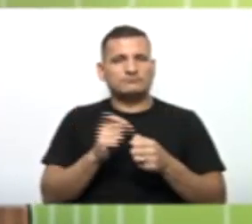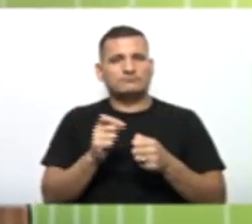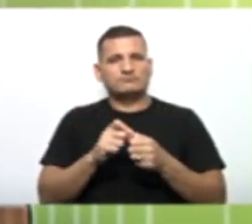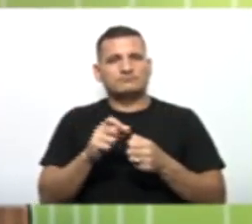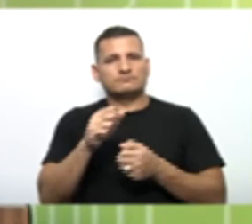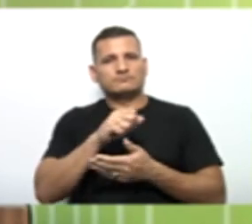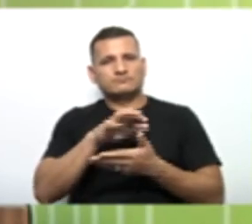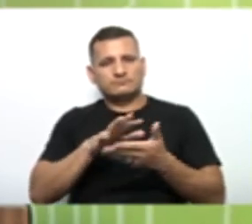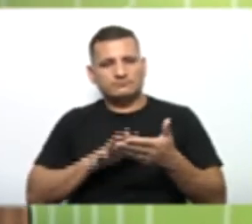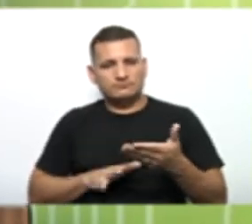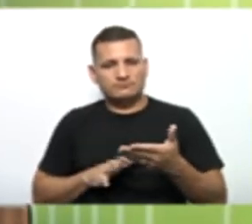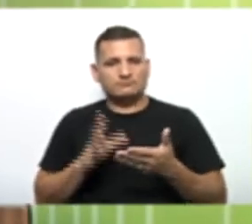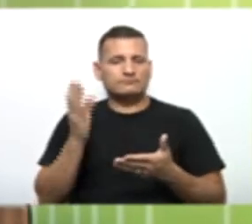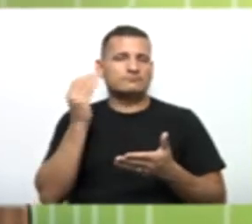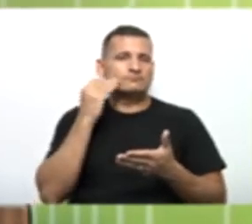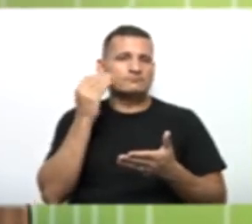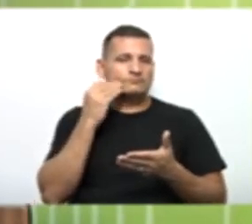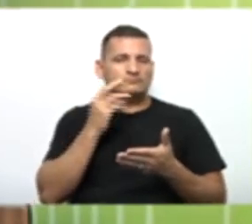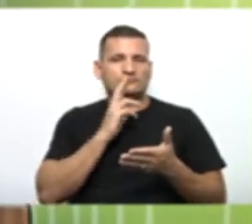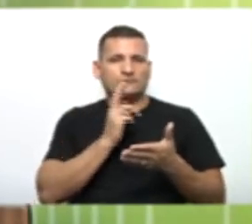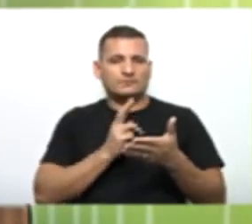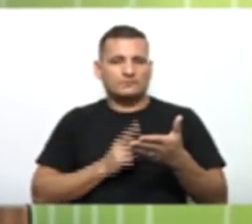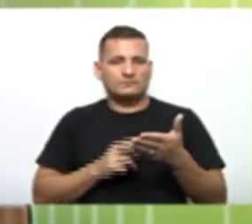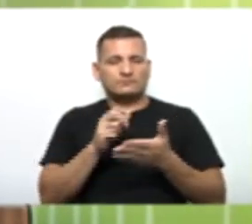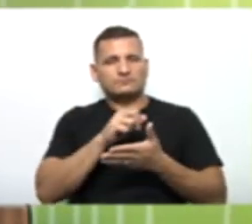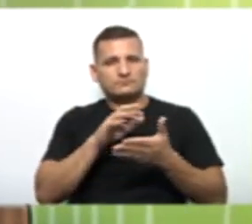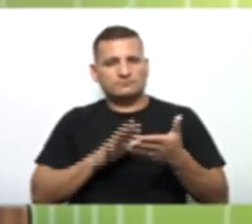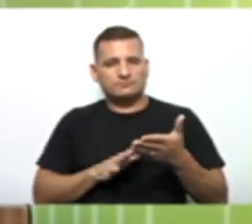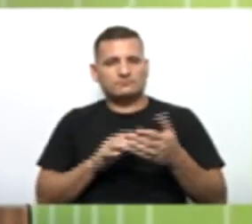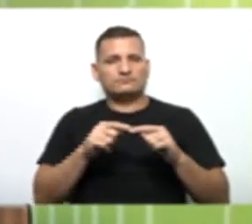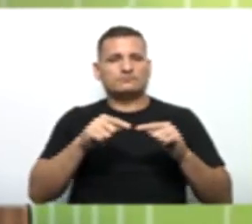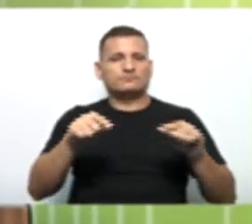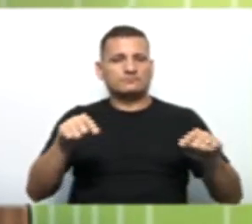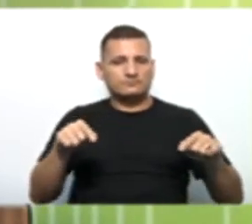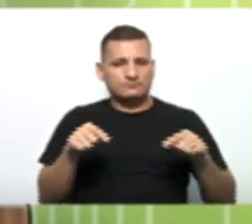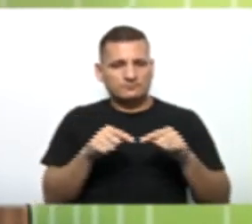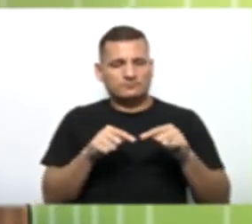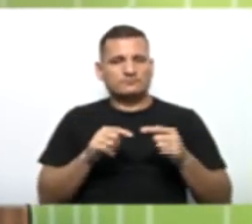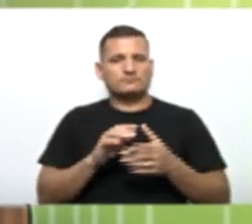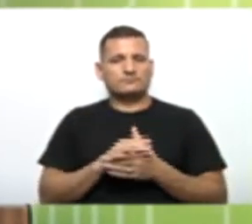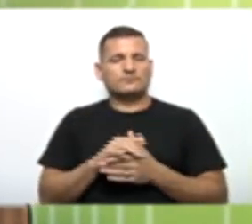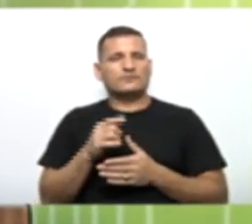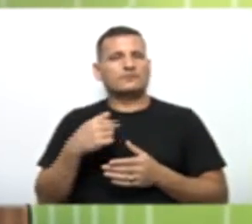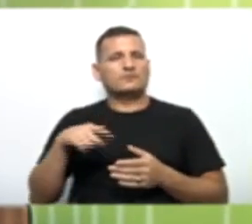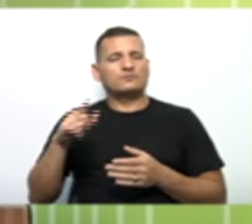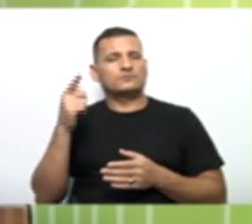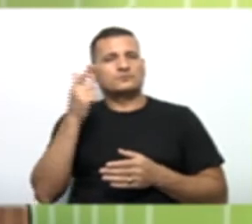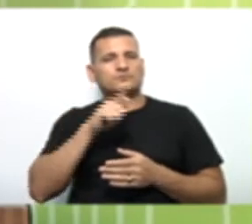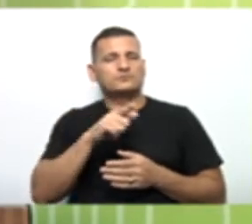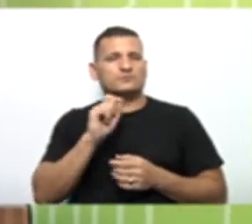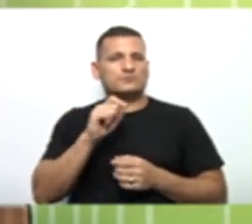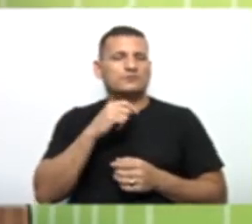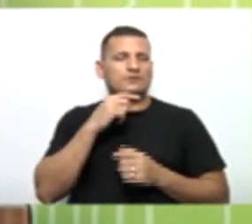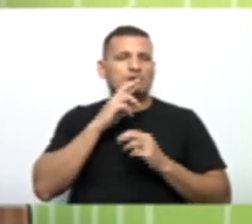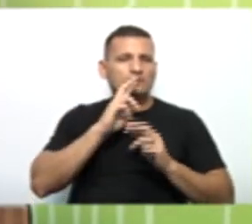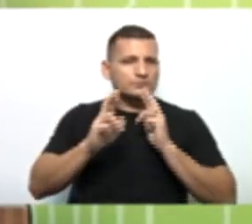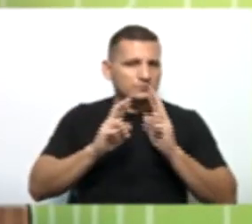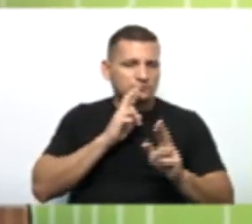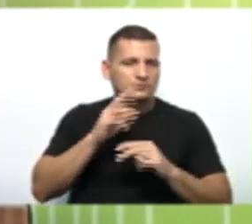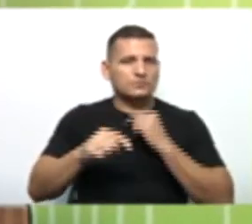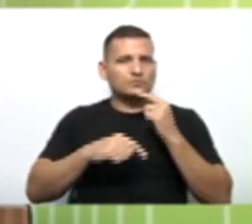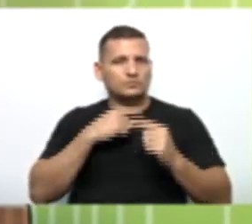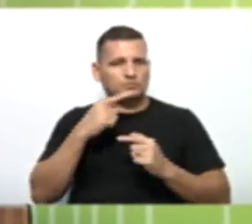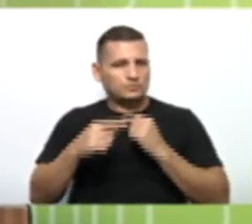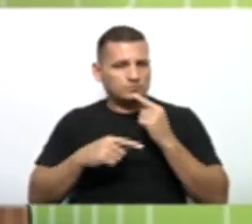as atividades tente responder as atividades de sala né para que a gente possa tirar as dúvidas de vocês em relação às